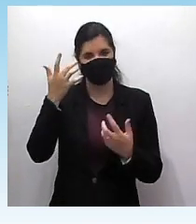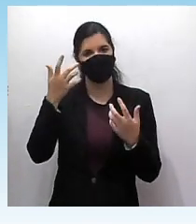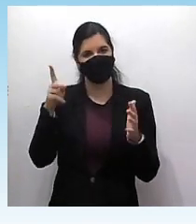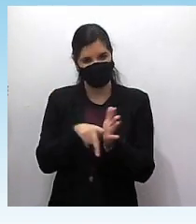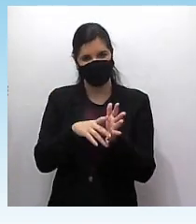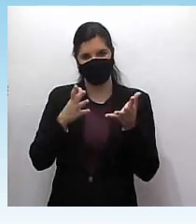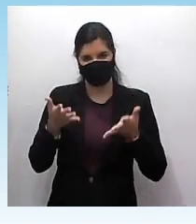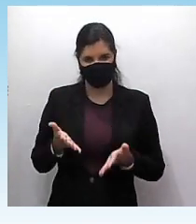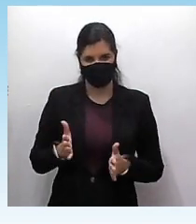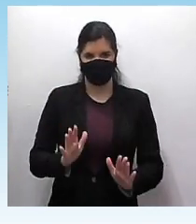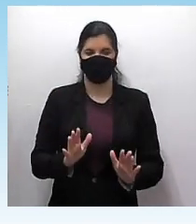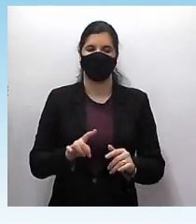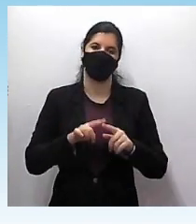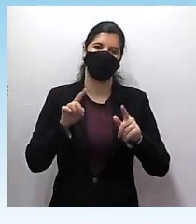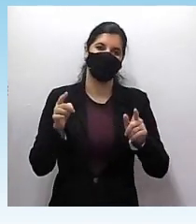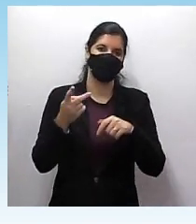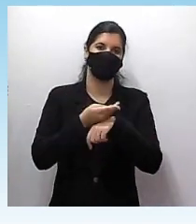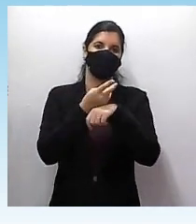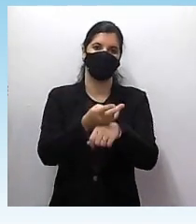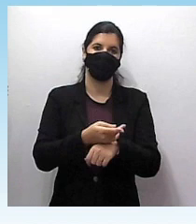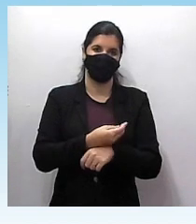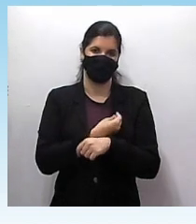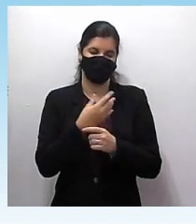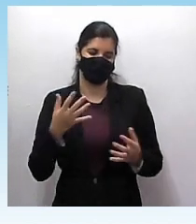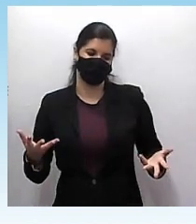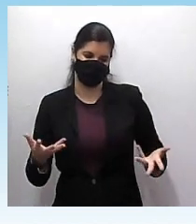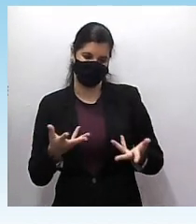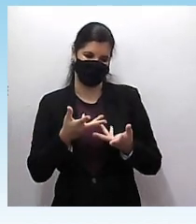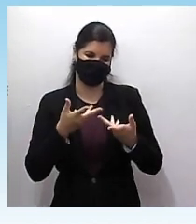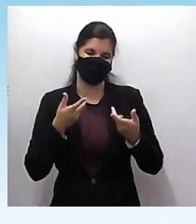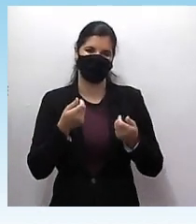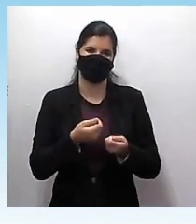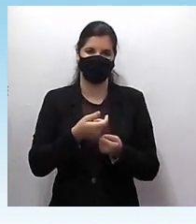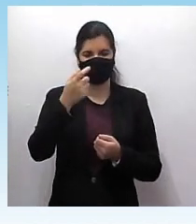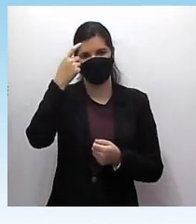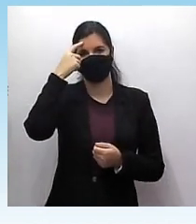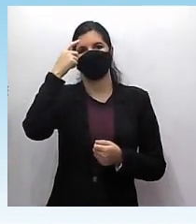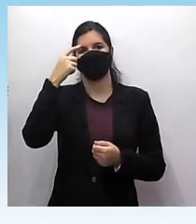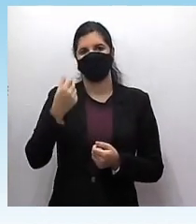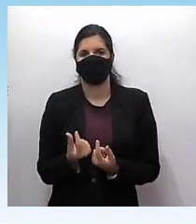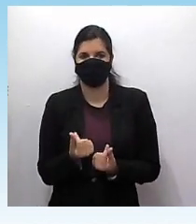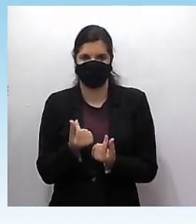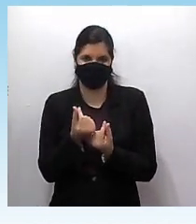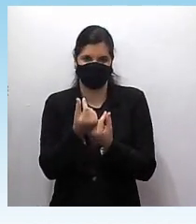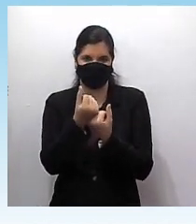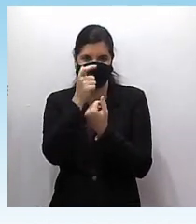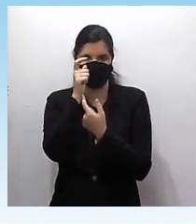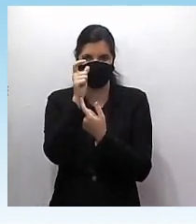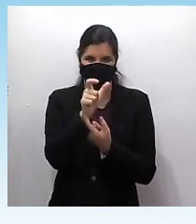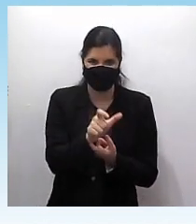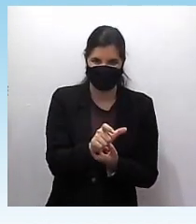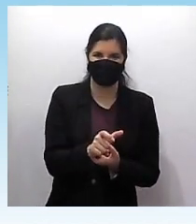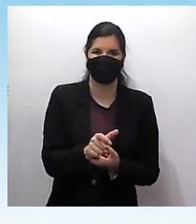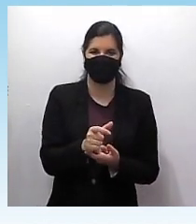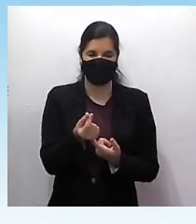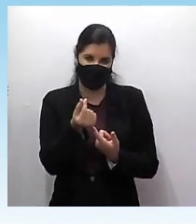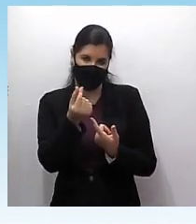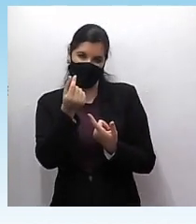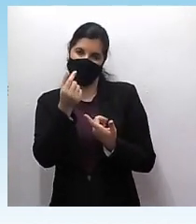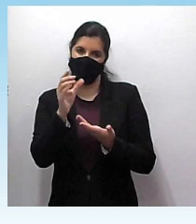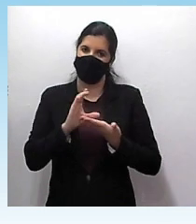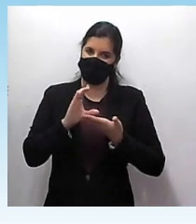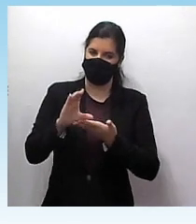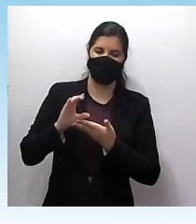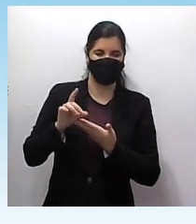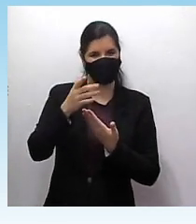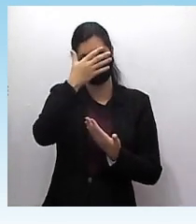nasce lá, né? Mas se você está procurando qualidade de vida no mundo, em vez do PIB, que é o que o brasileiro faz, a gente continua com a ideia do dinheiro